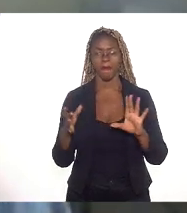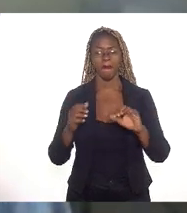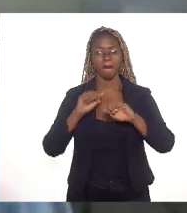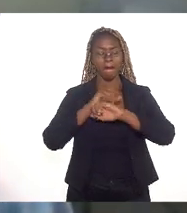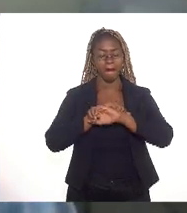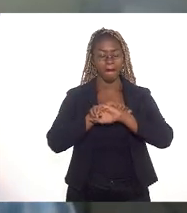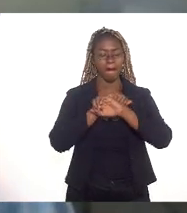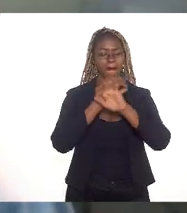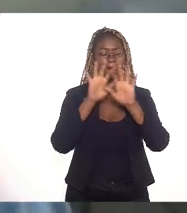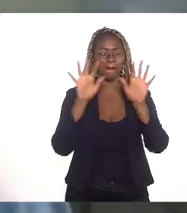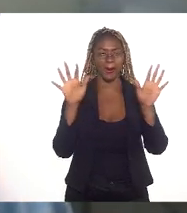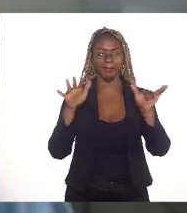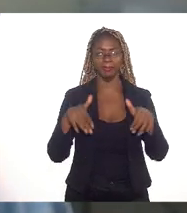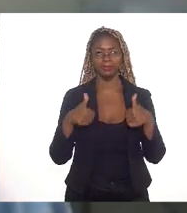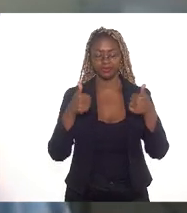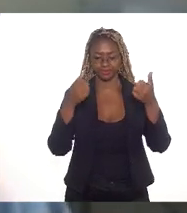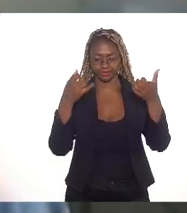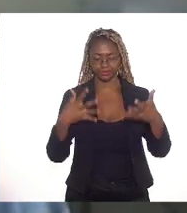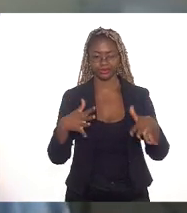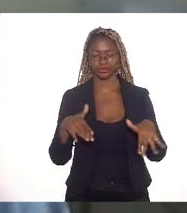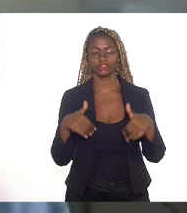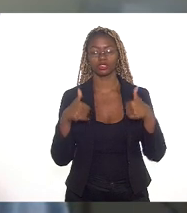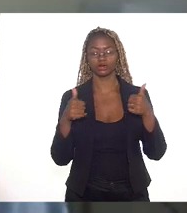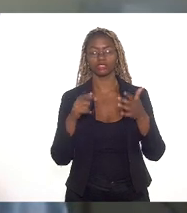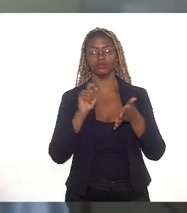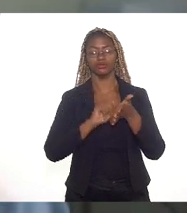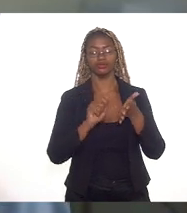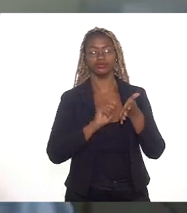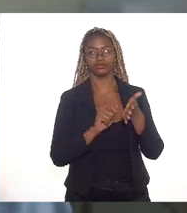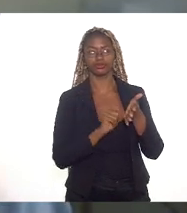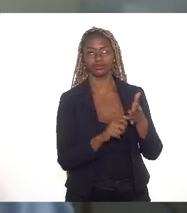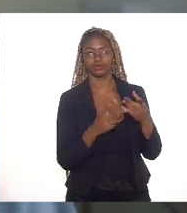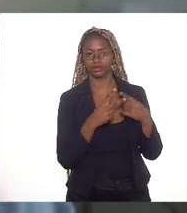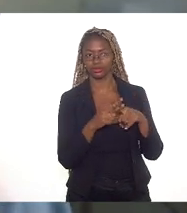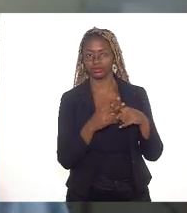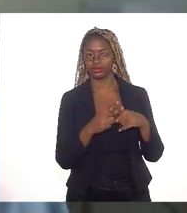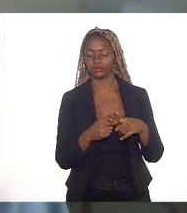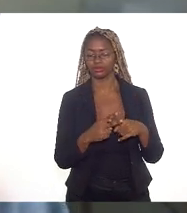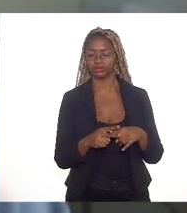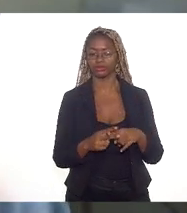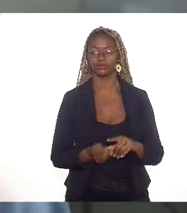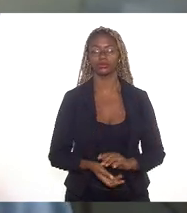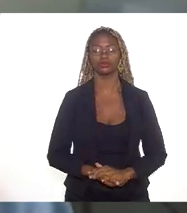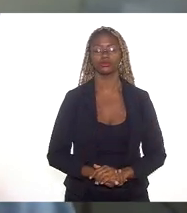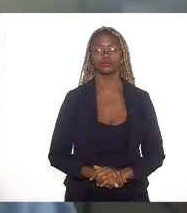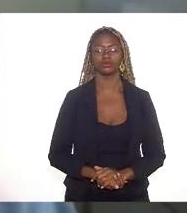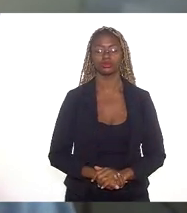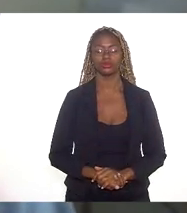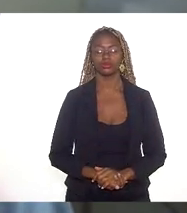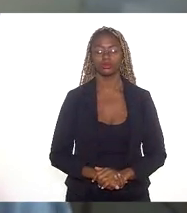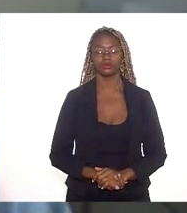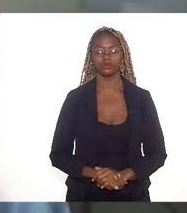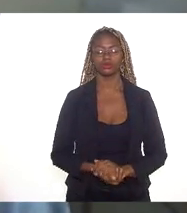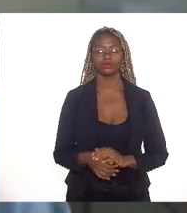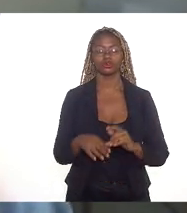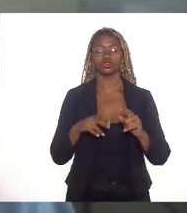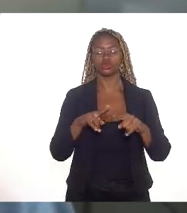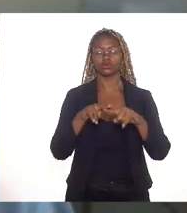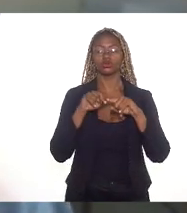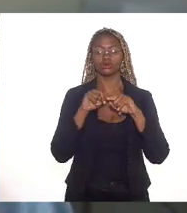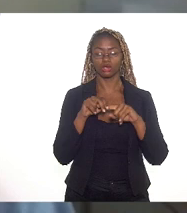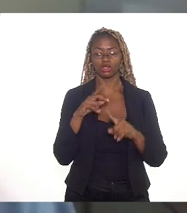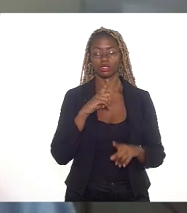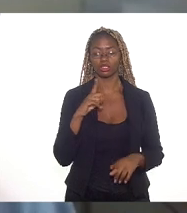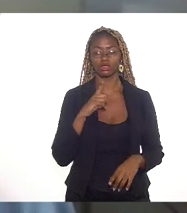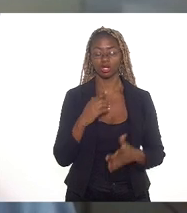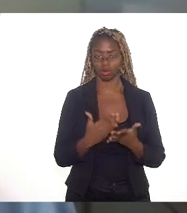clarear melhor a redação da emenda, né? Porque você começa com o monitoramento de